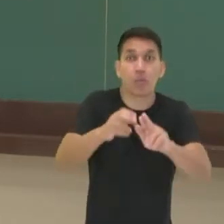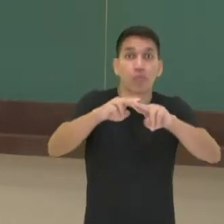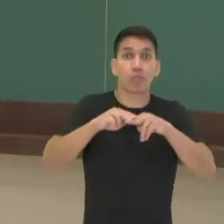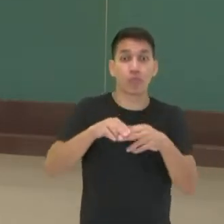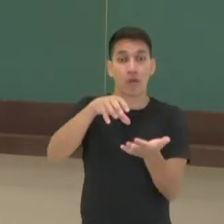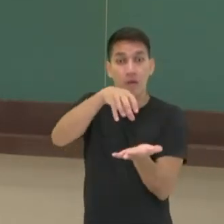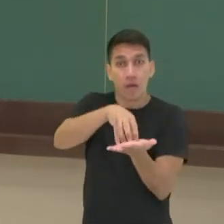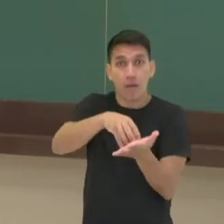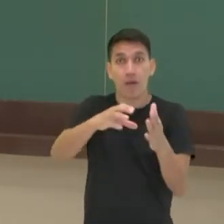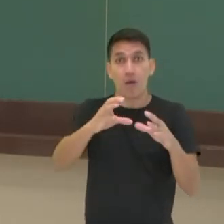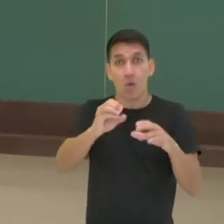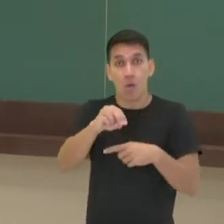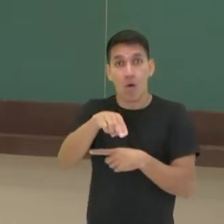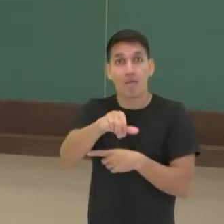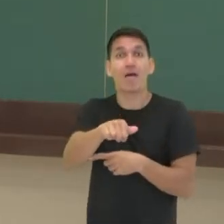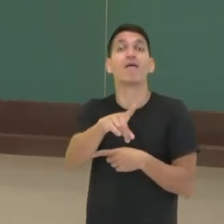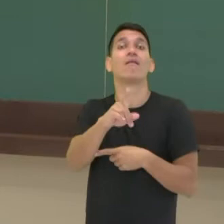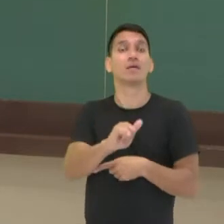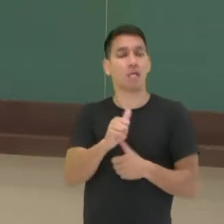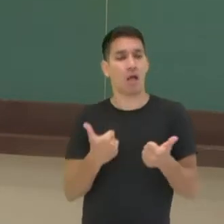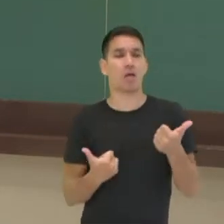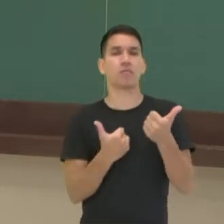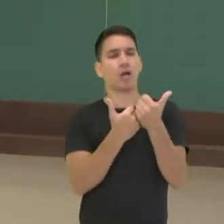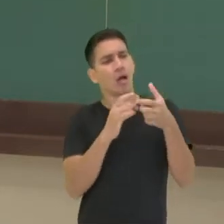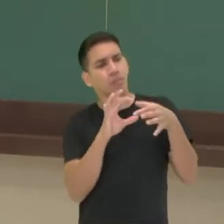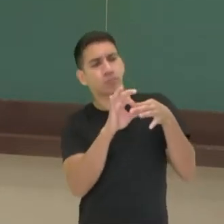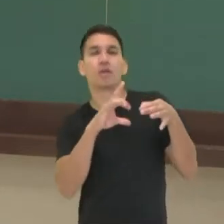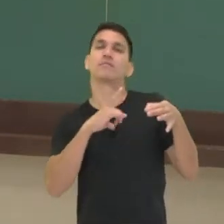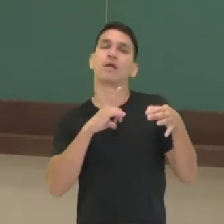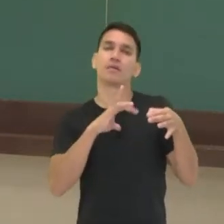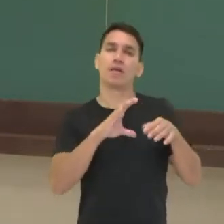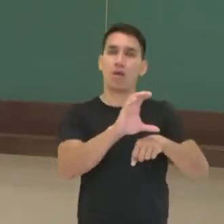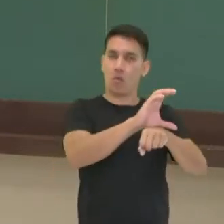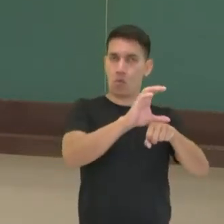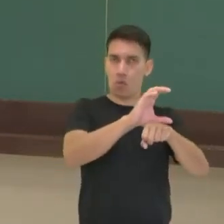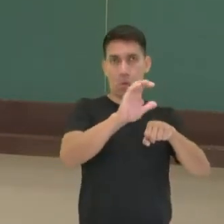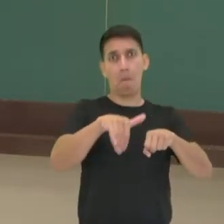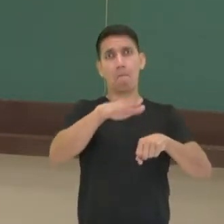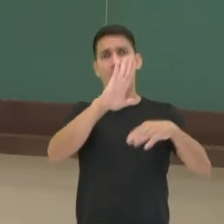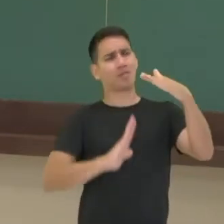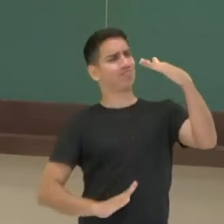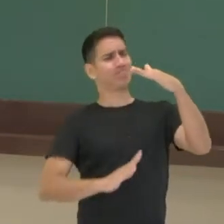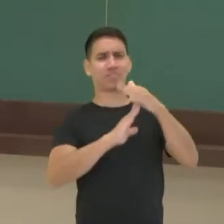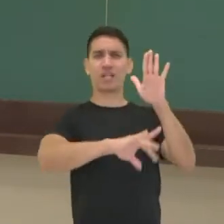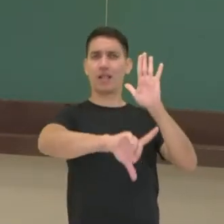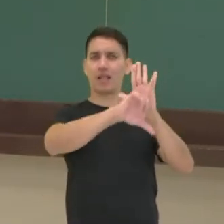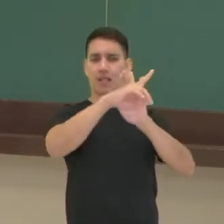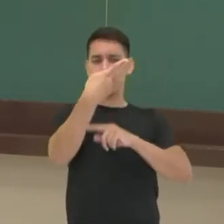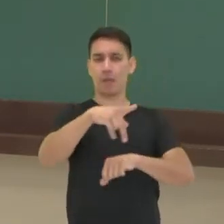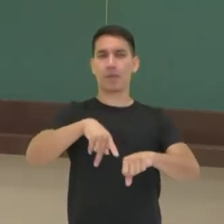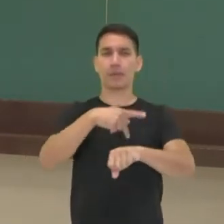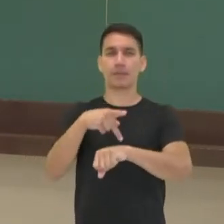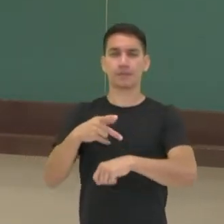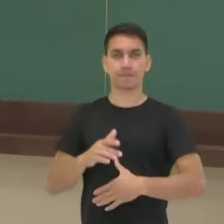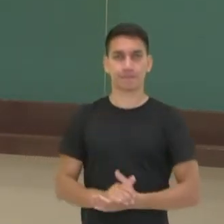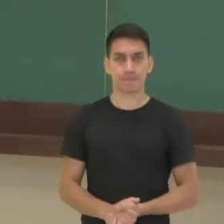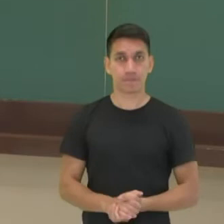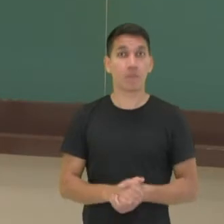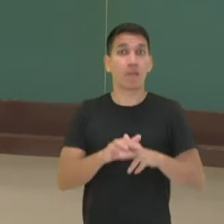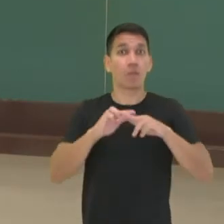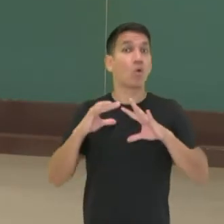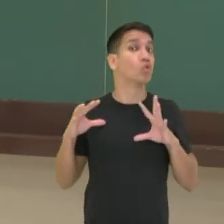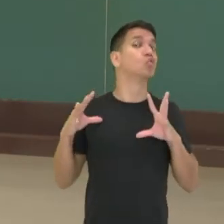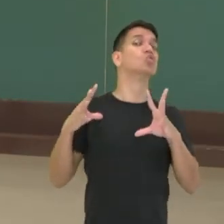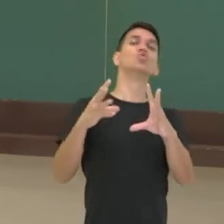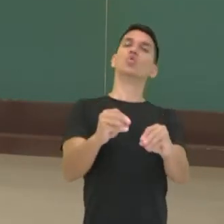pela Carta Magna, pela nossa maior legislação da nossa nação. Então, tudo